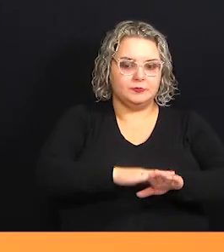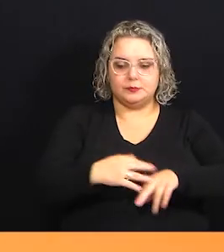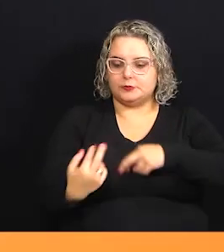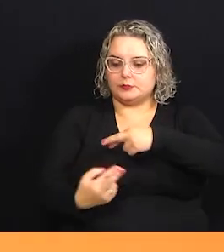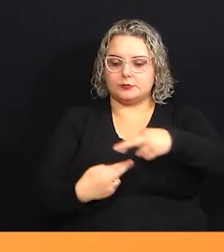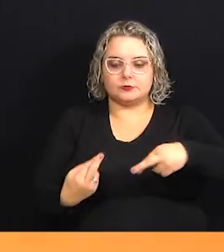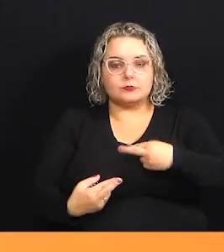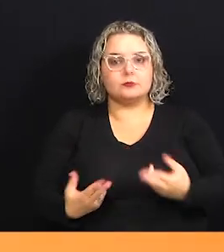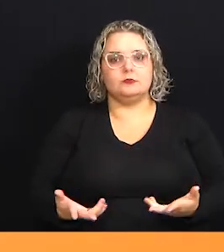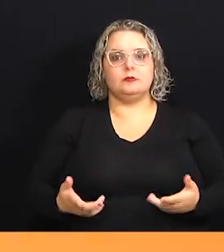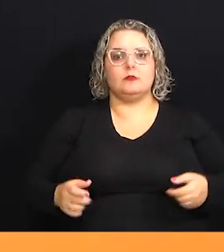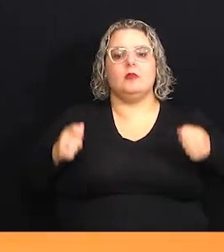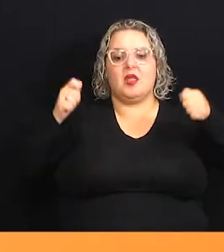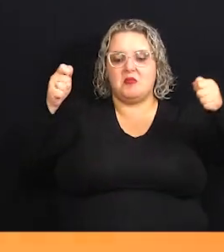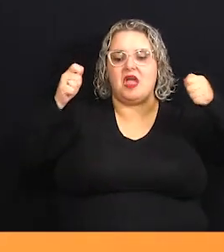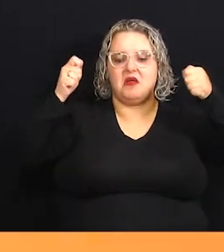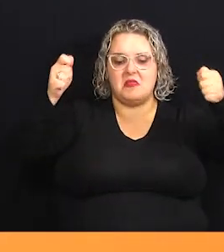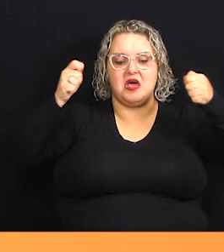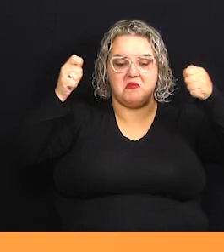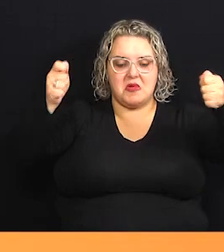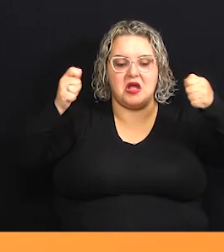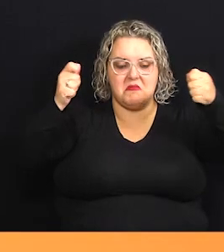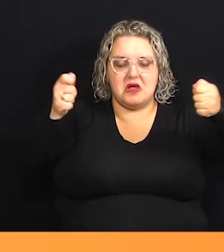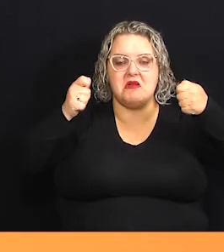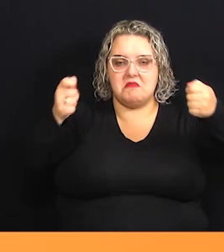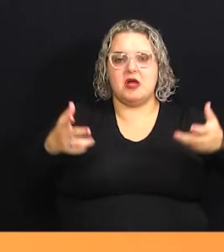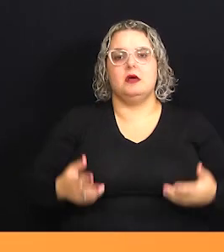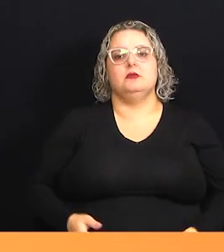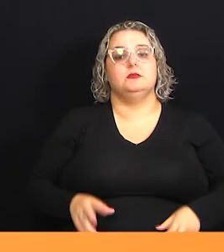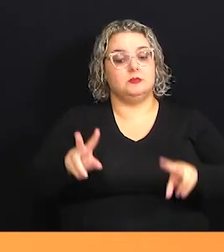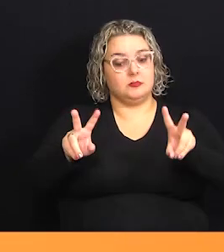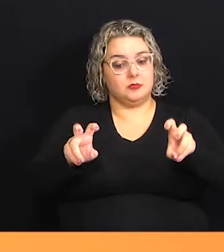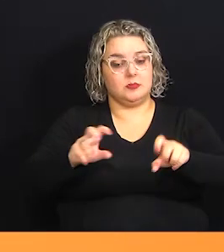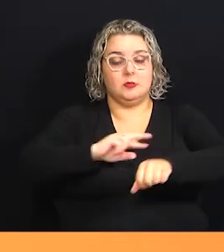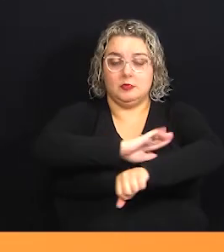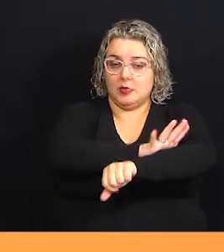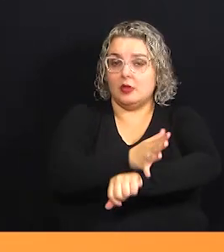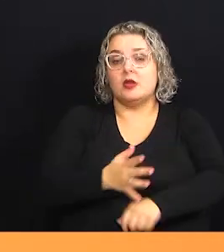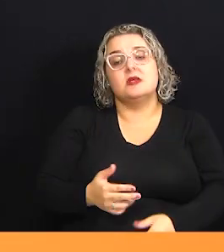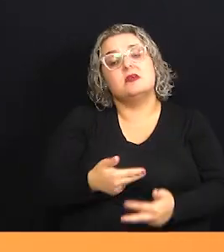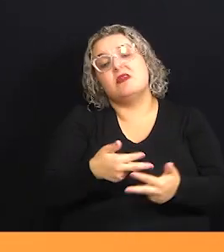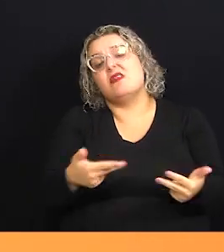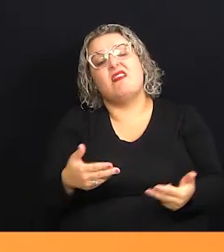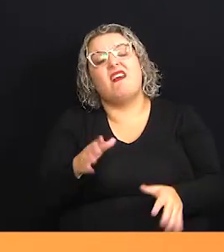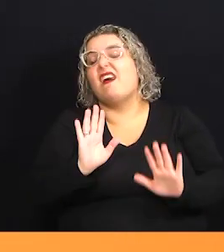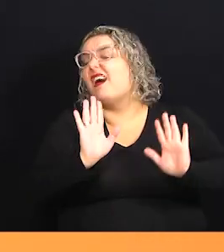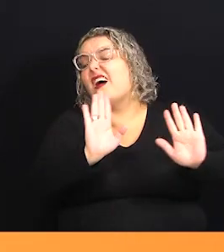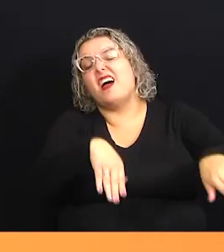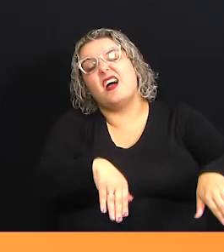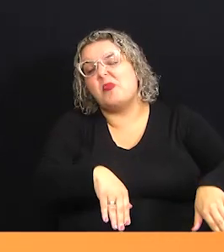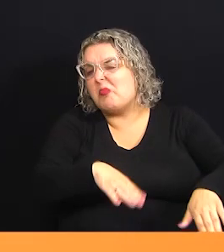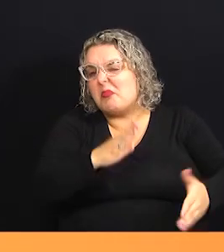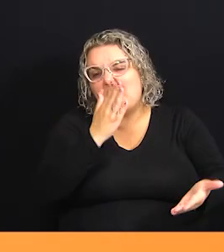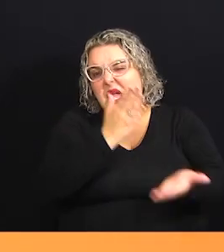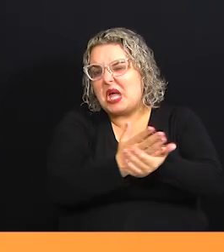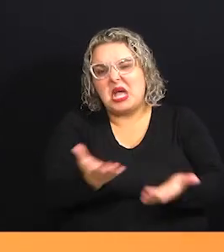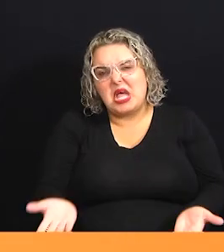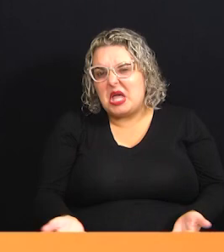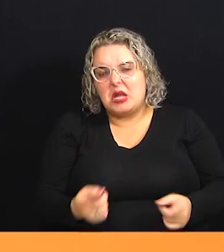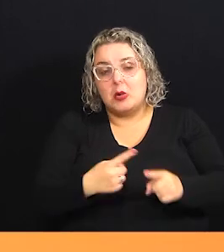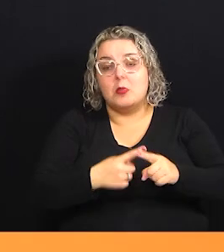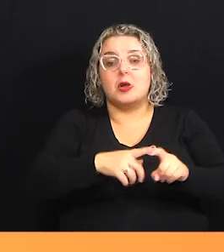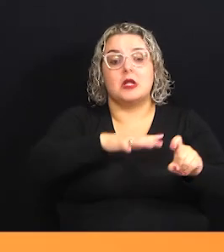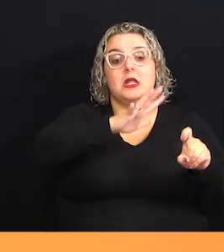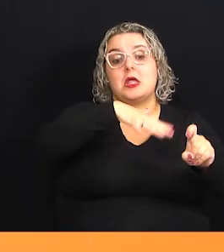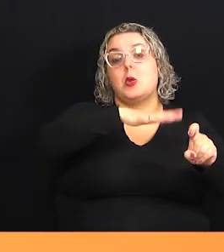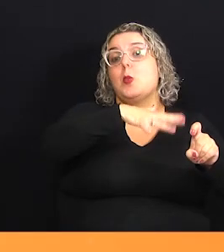atividade relacionada a um protesto sobre racismo, sobre episódios de racismo, são coisas que a gente precisa esquecer, porque no Brasil existe o mito